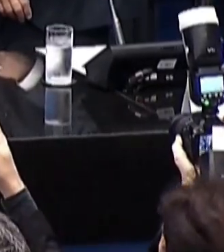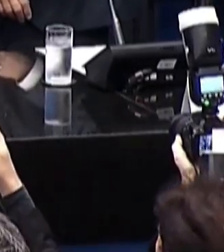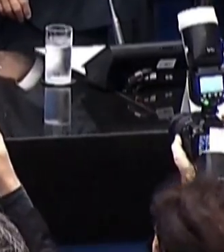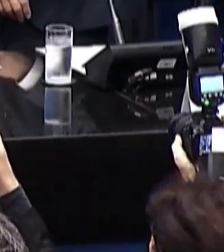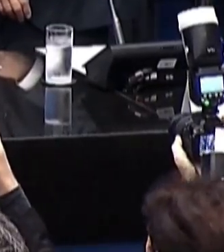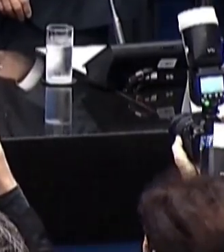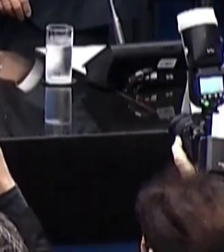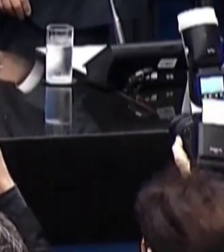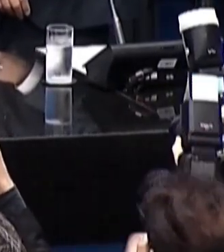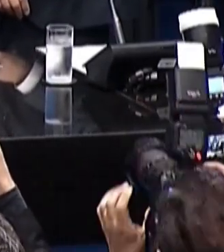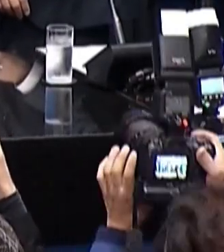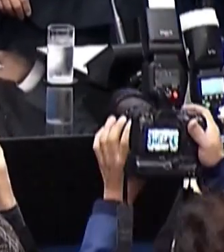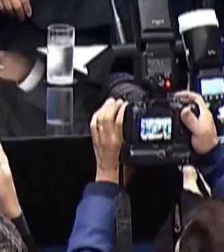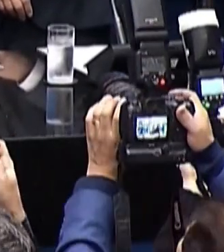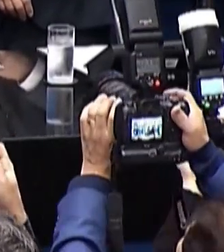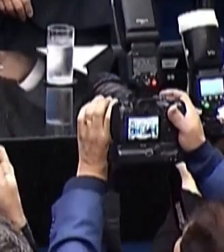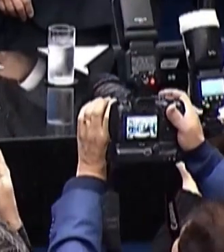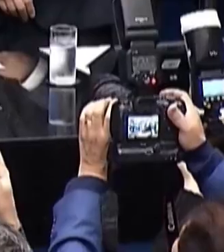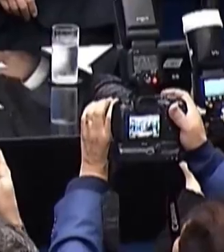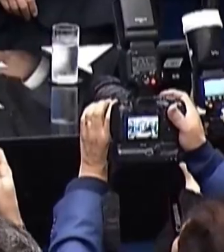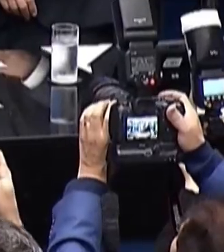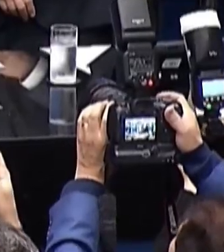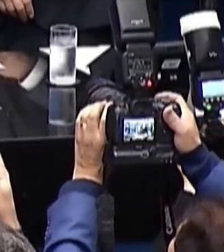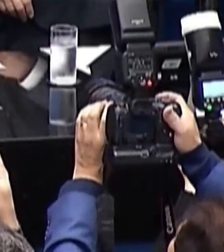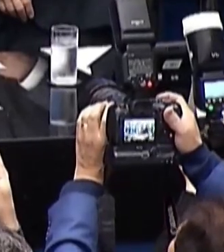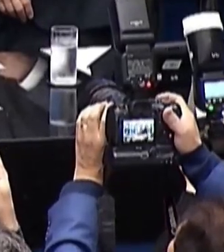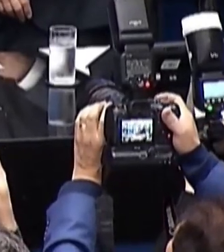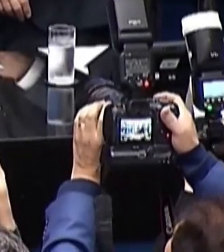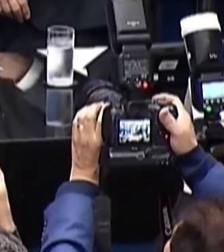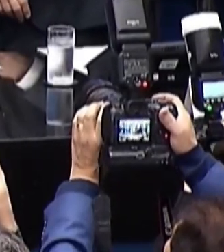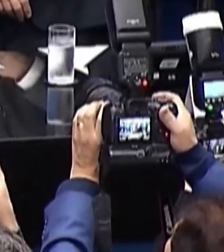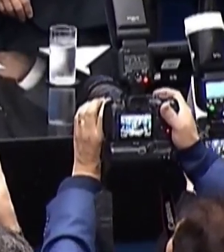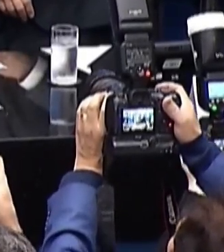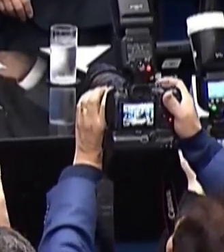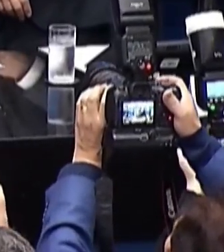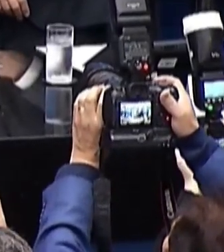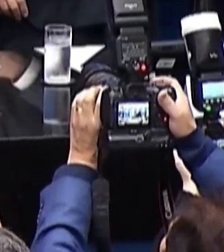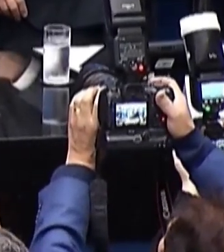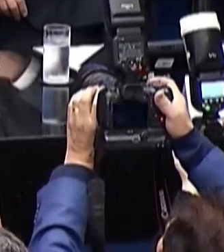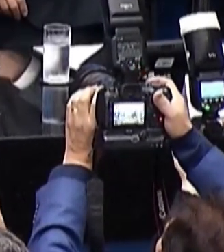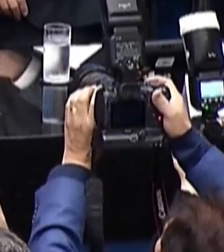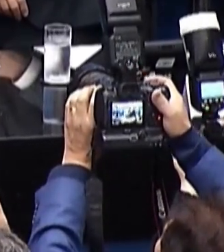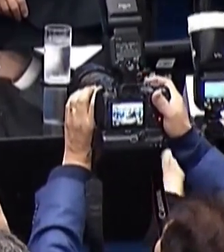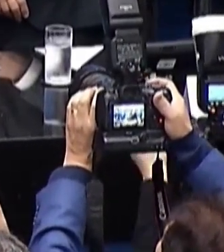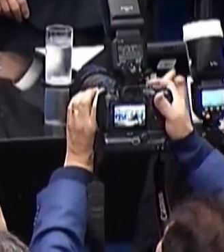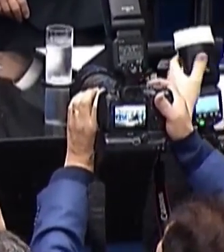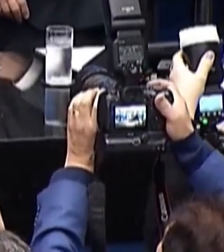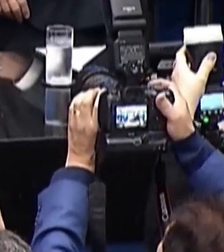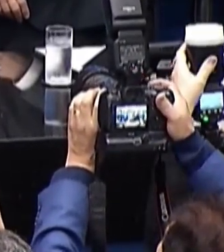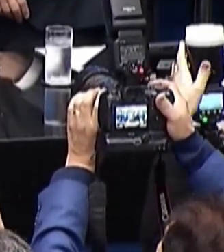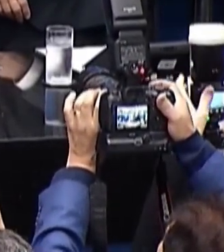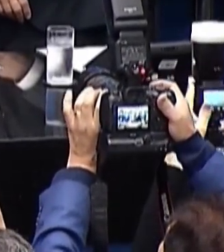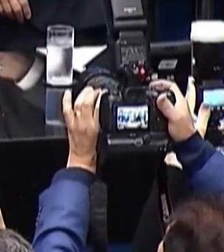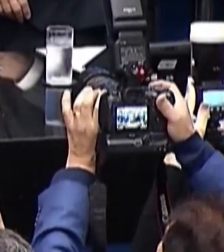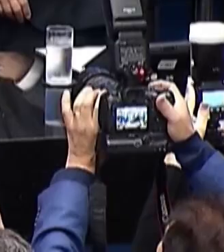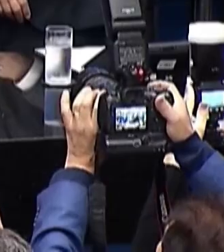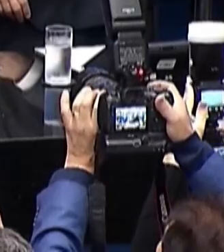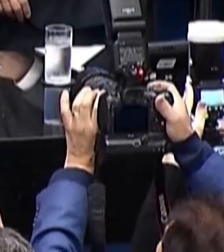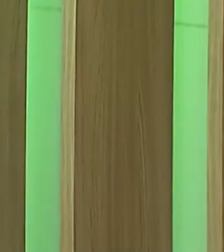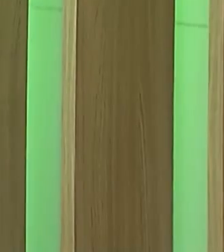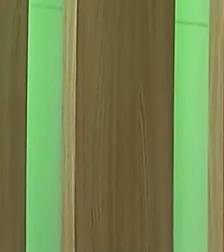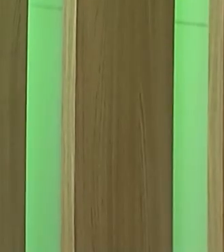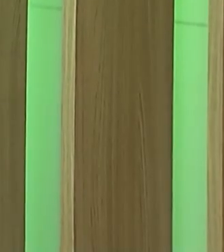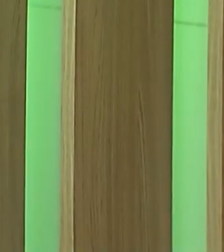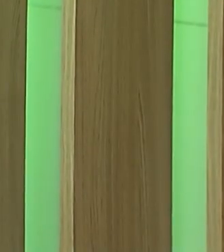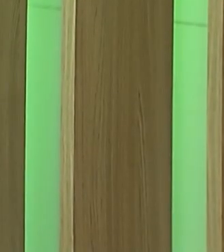humanos, pelas relevantes contribuições em fóruns internacionais e pela liderança exemplar na resolução de conflitos e na construção da